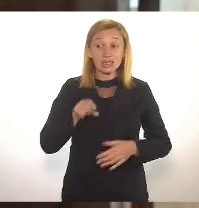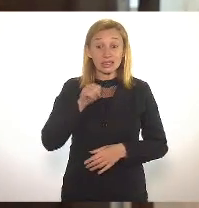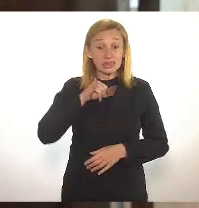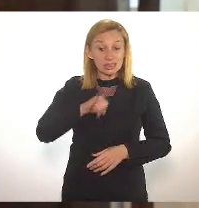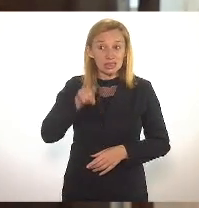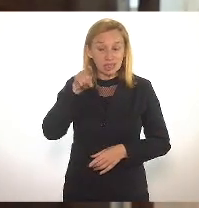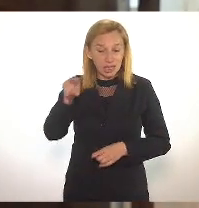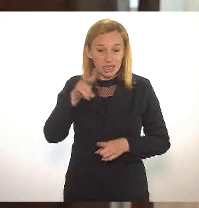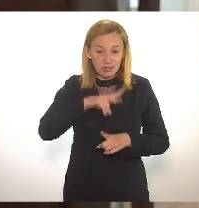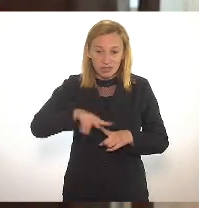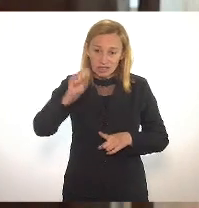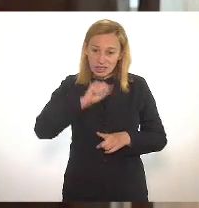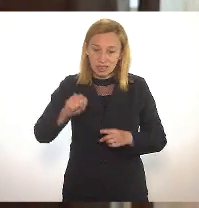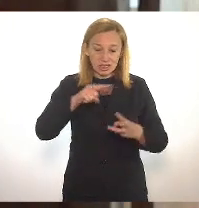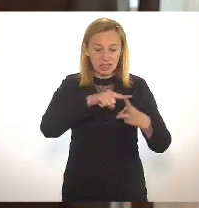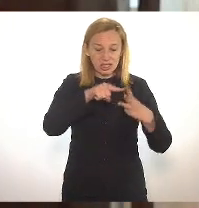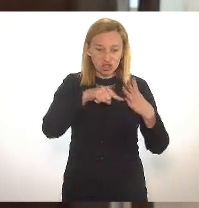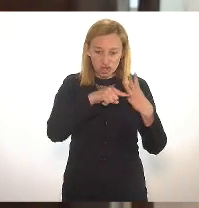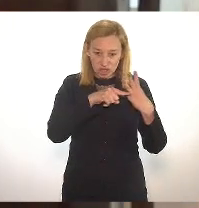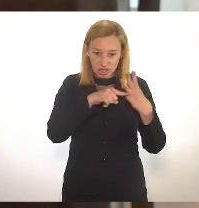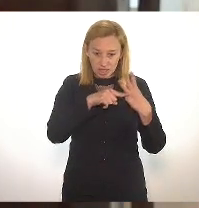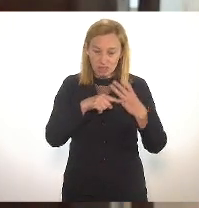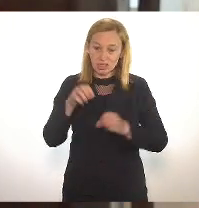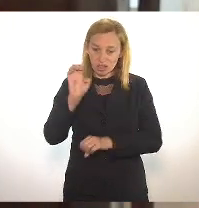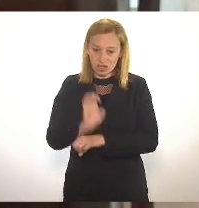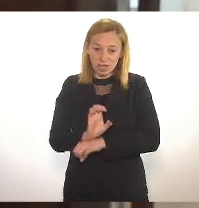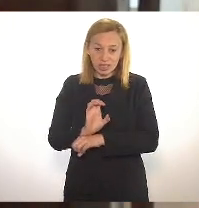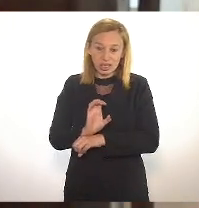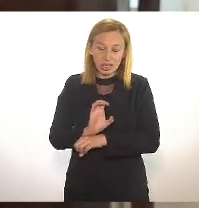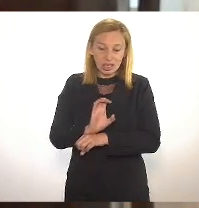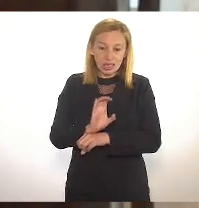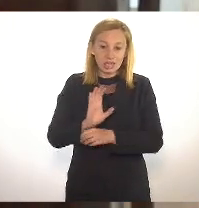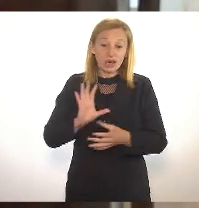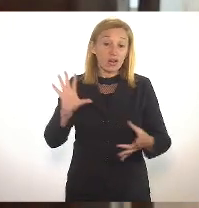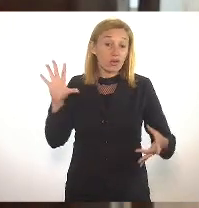vencer nesses três estados, ele completará